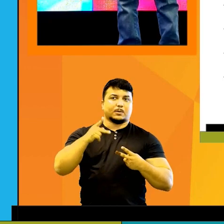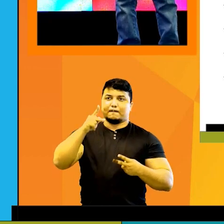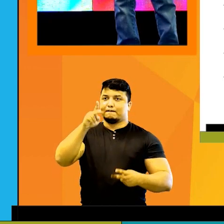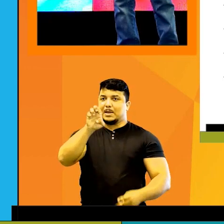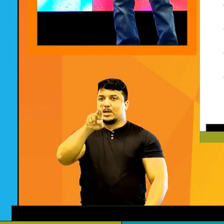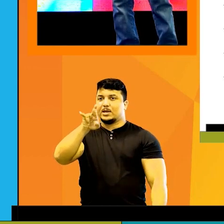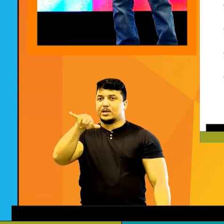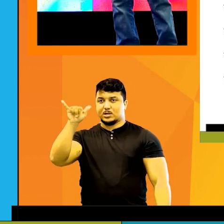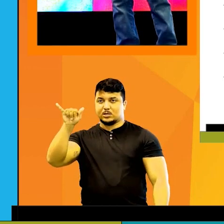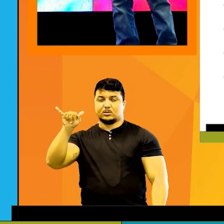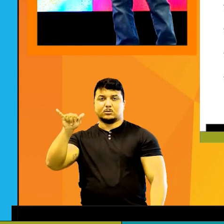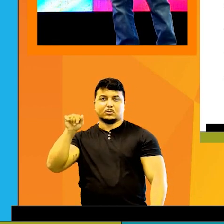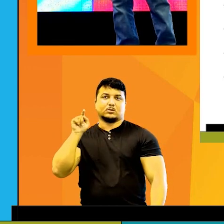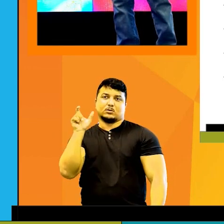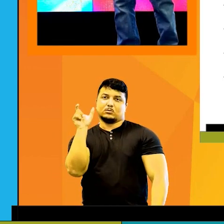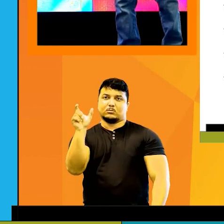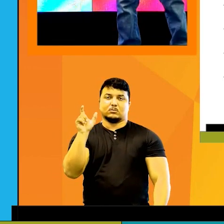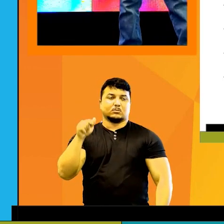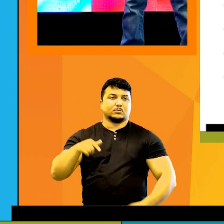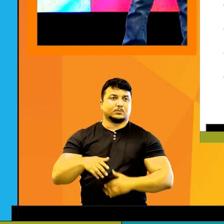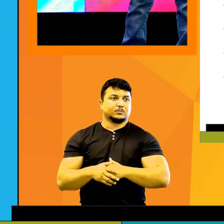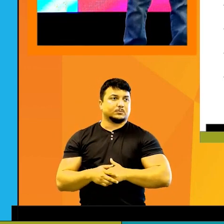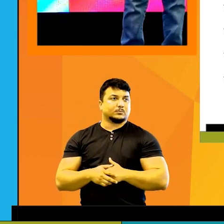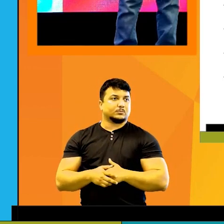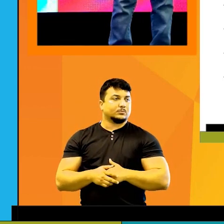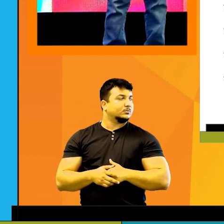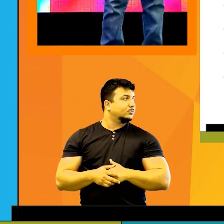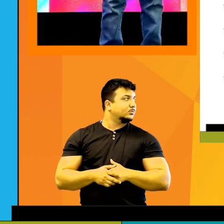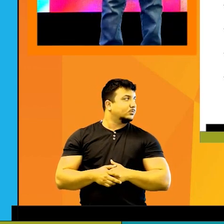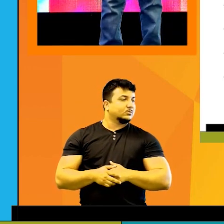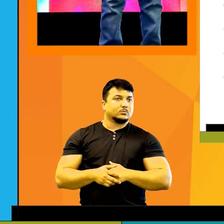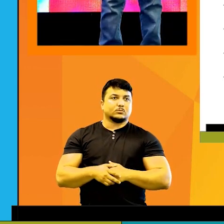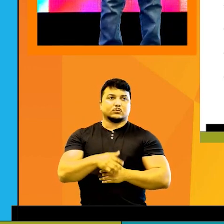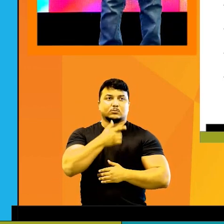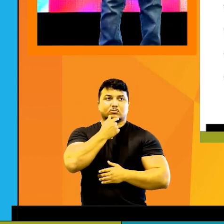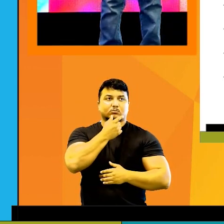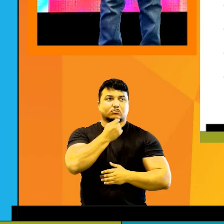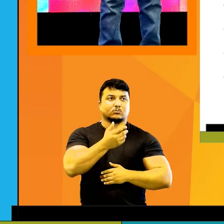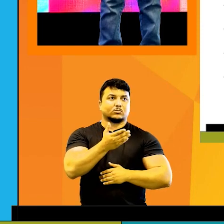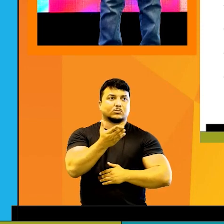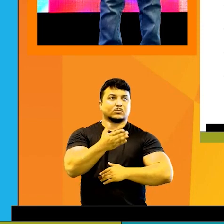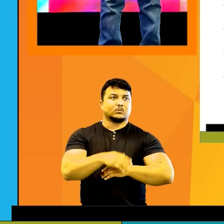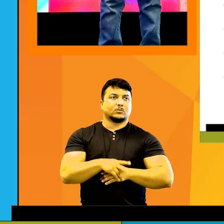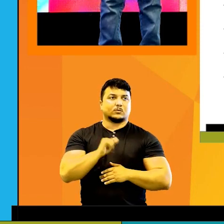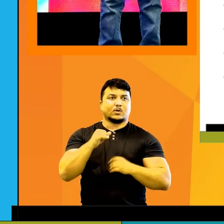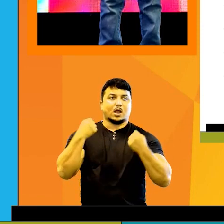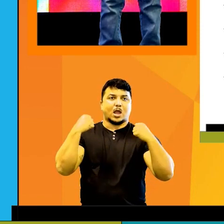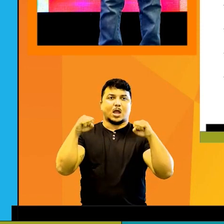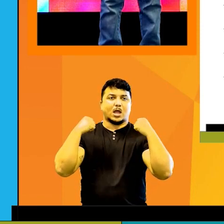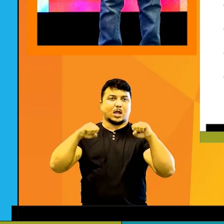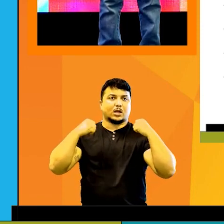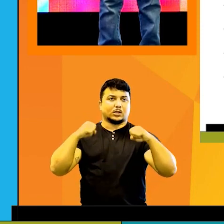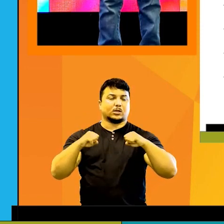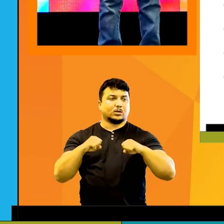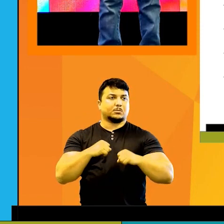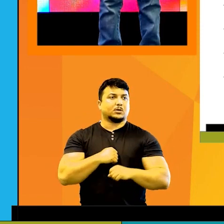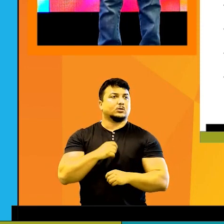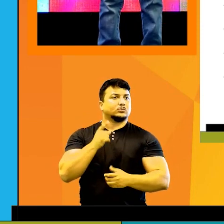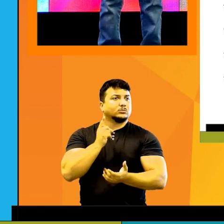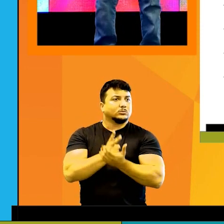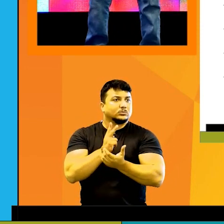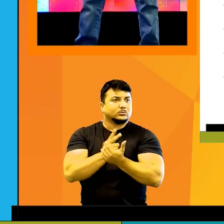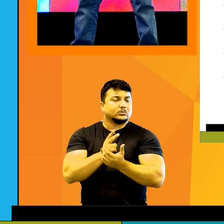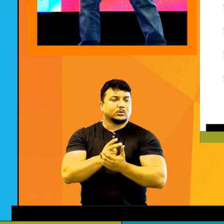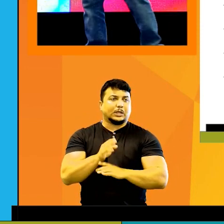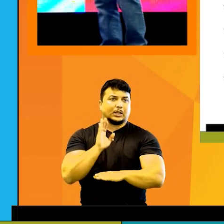Peri, né, que é o índio Guarani. Olha um rapaz desse aí. Um rapaz desse vai para a academia, vai toda tarde,